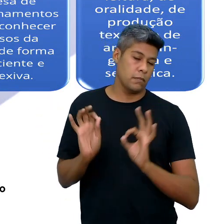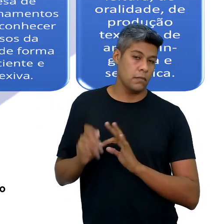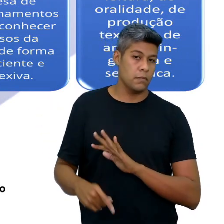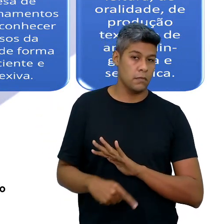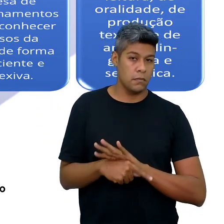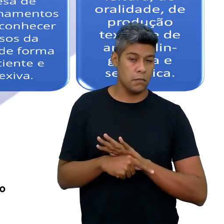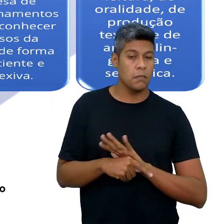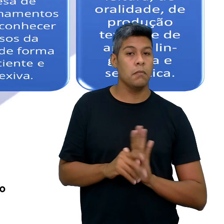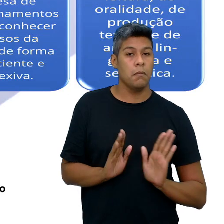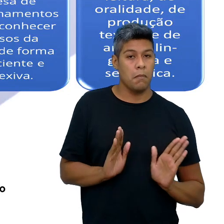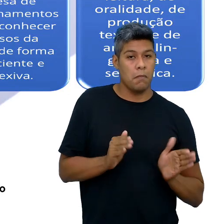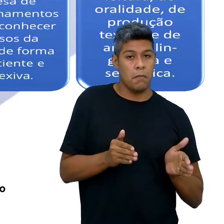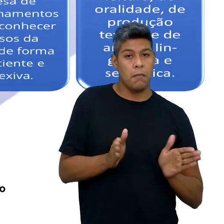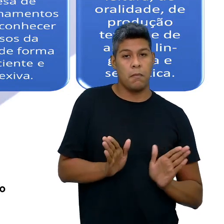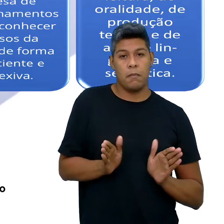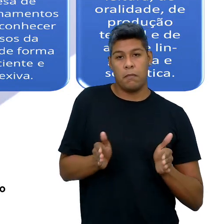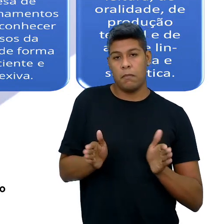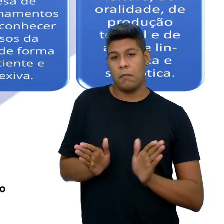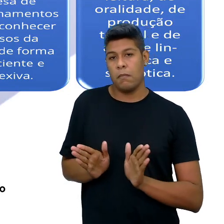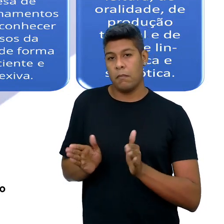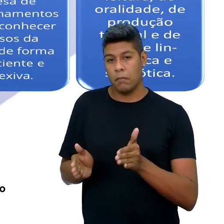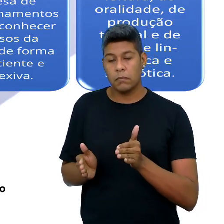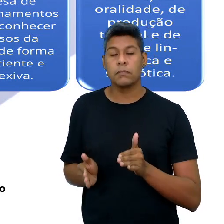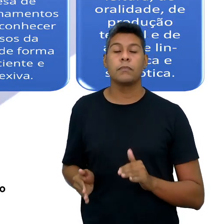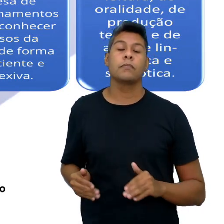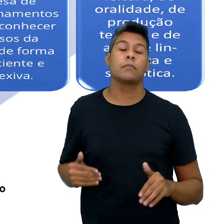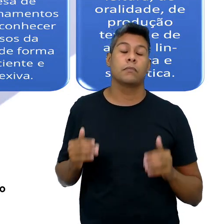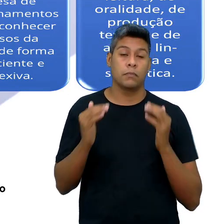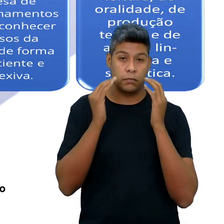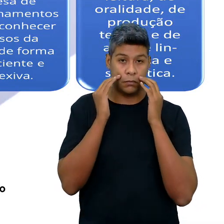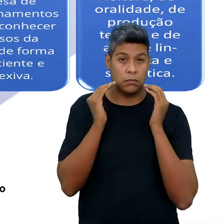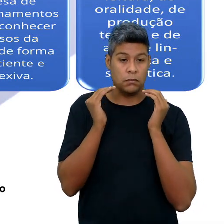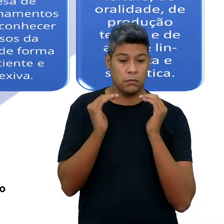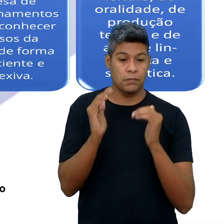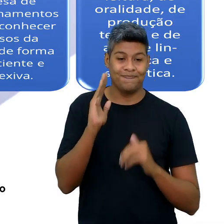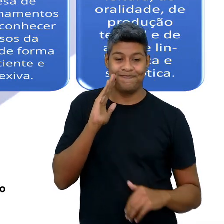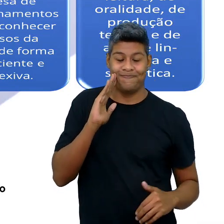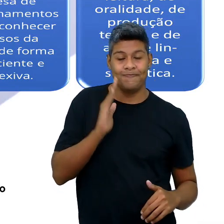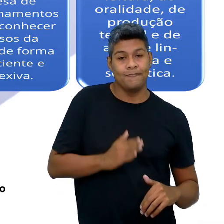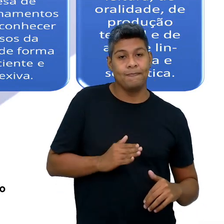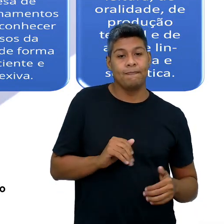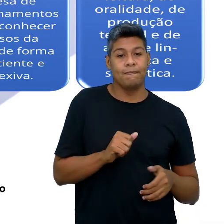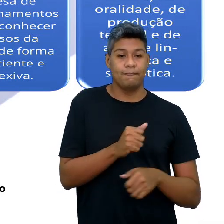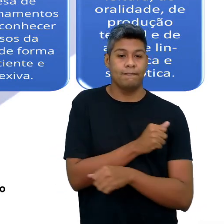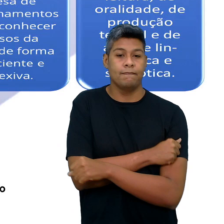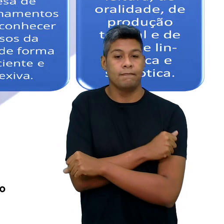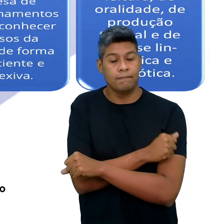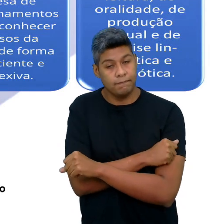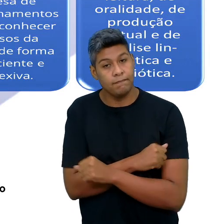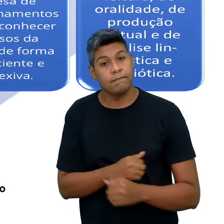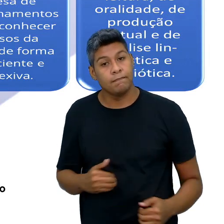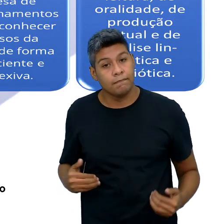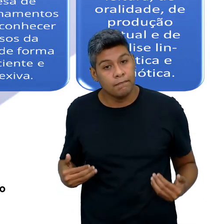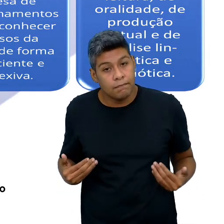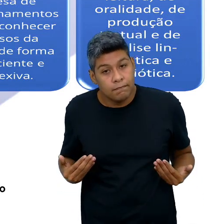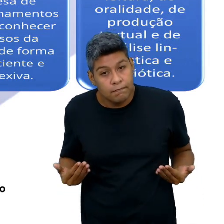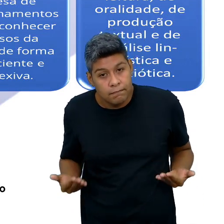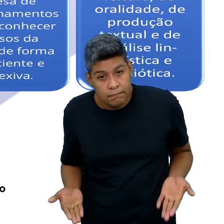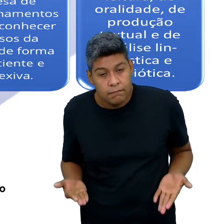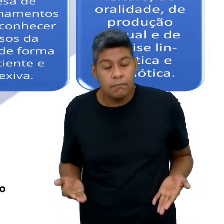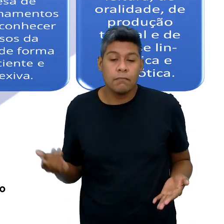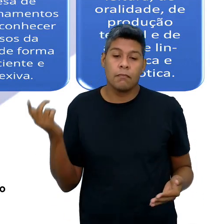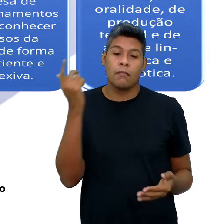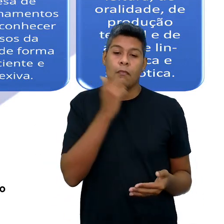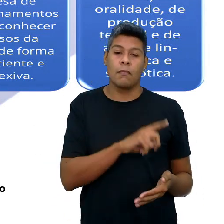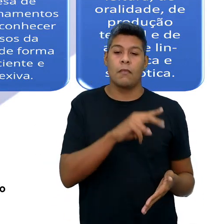desses eixos para promover uma aprendizagem preocupada com a formação integral dos estudantes, de modo, né, que possa dominar aí a